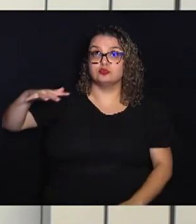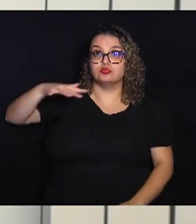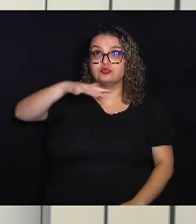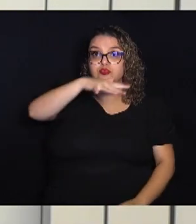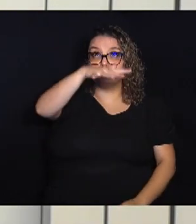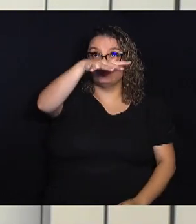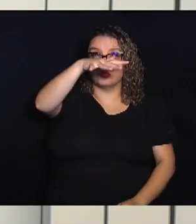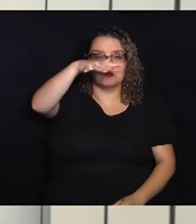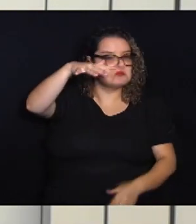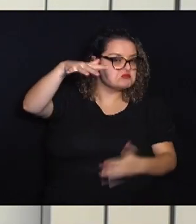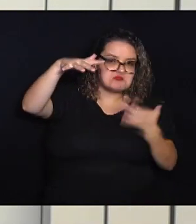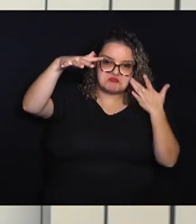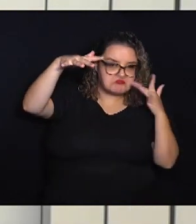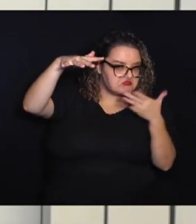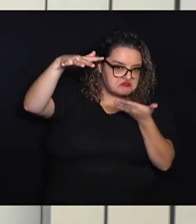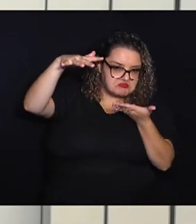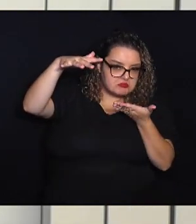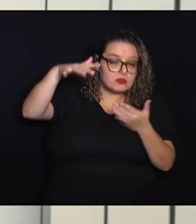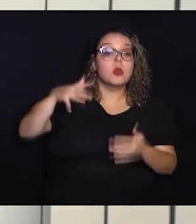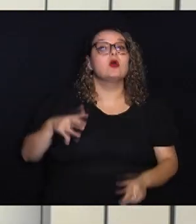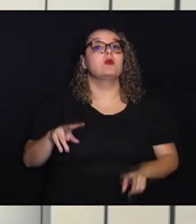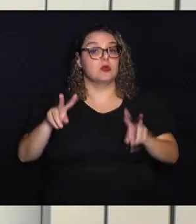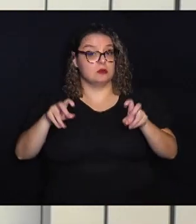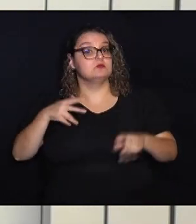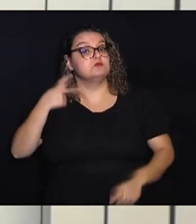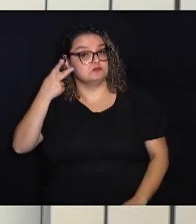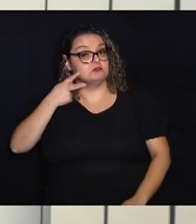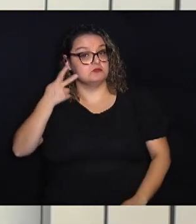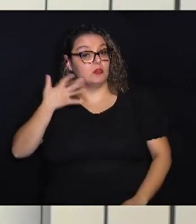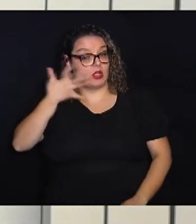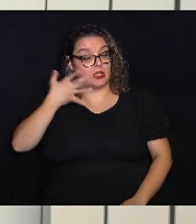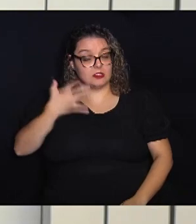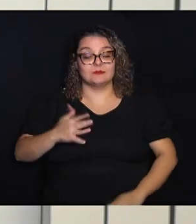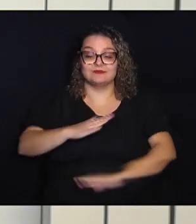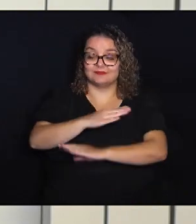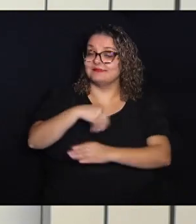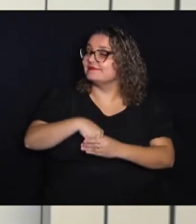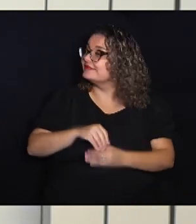identificados, foi tema de palestra aqui no plenário da Câmara Municipal.